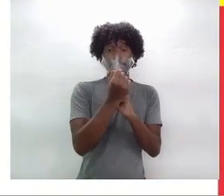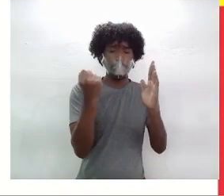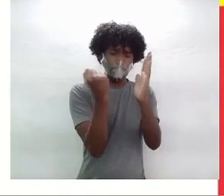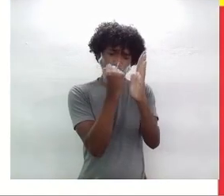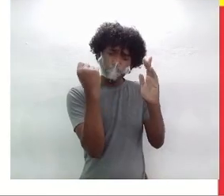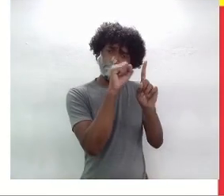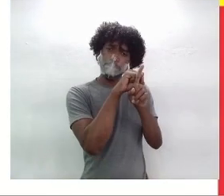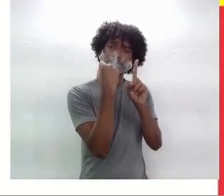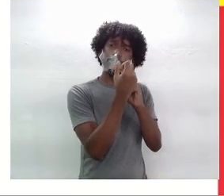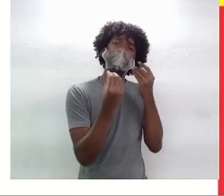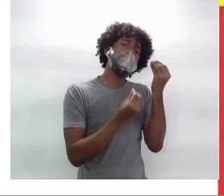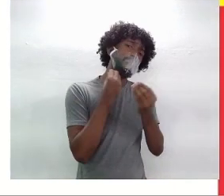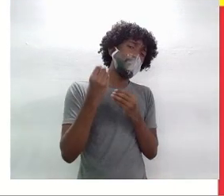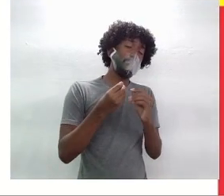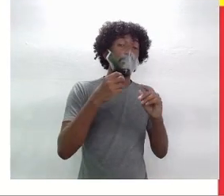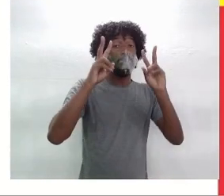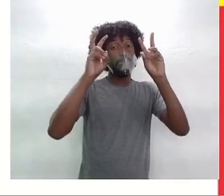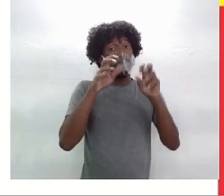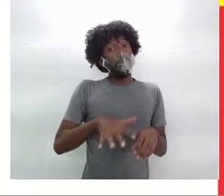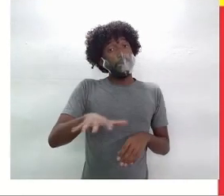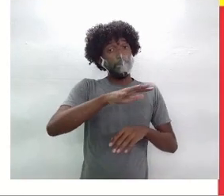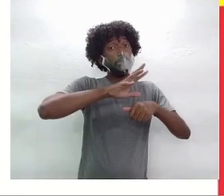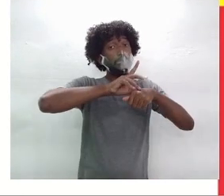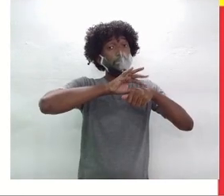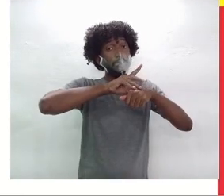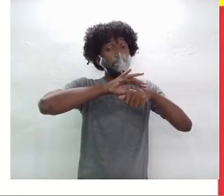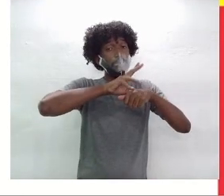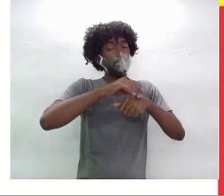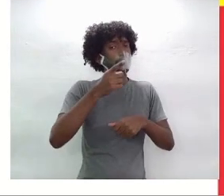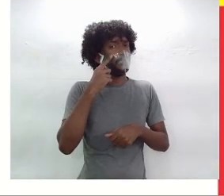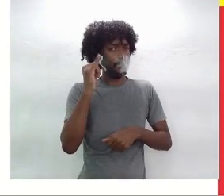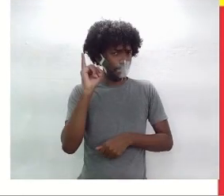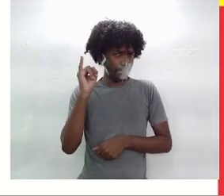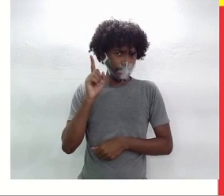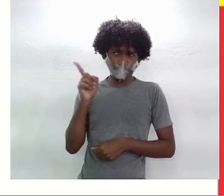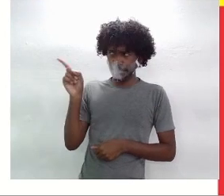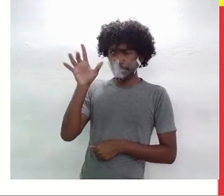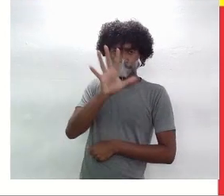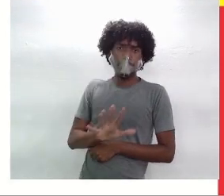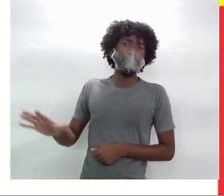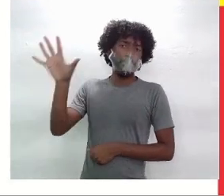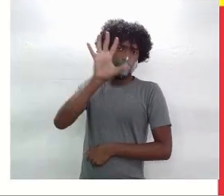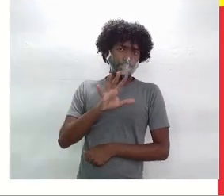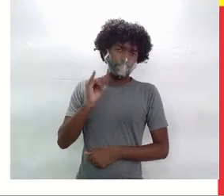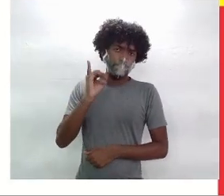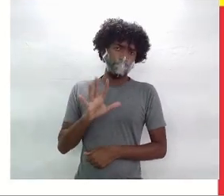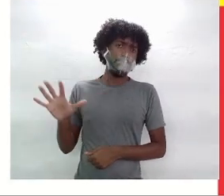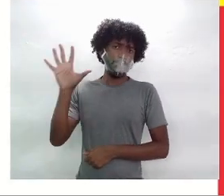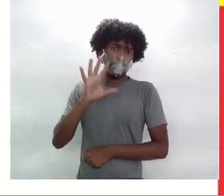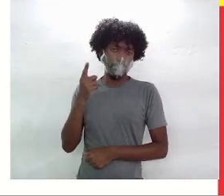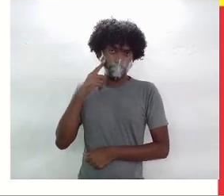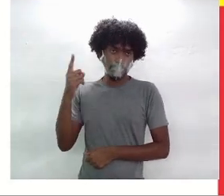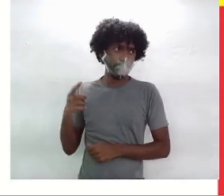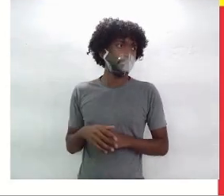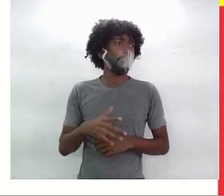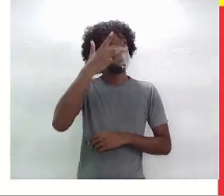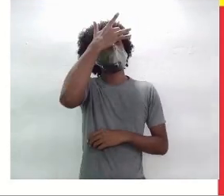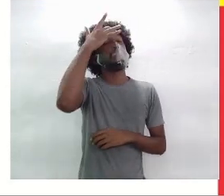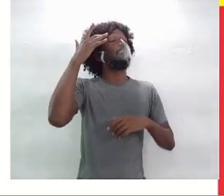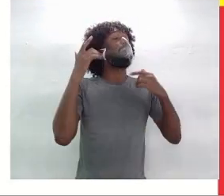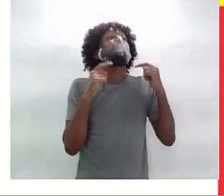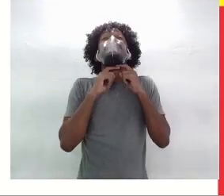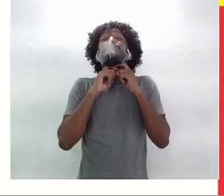sociais, eu estou falando das doenças. Veja só nessa imagem. Muitas pessoas não têm condições